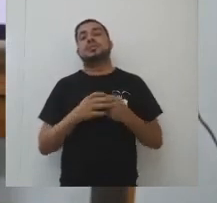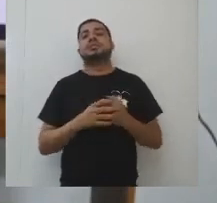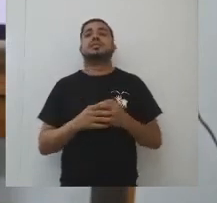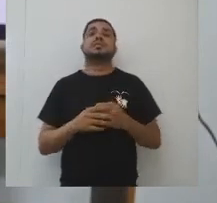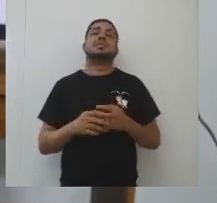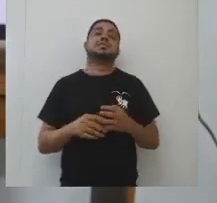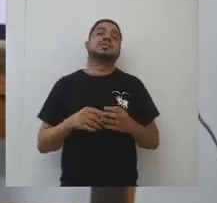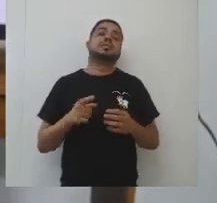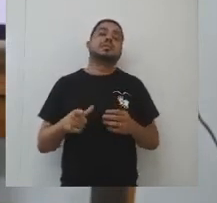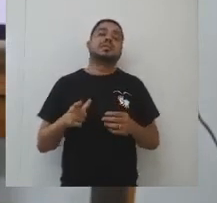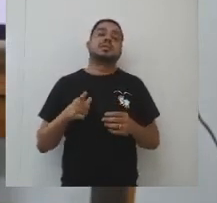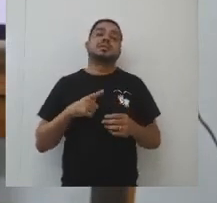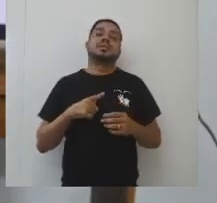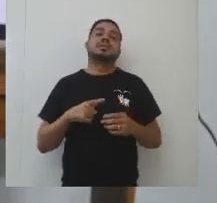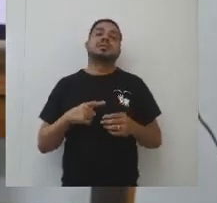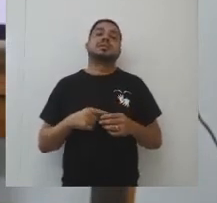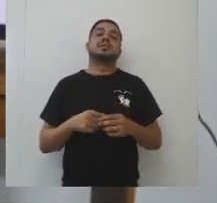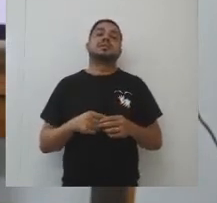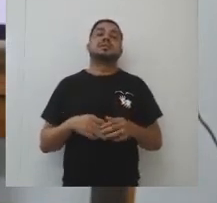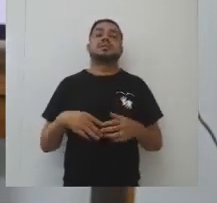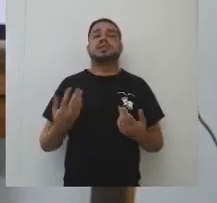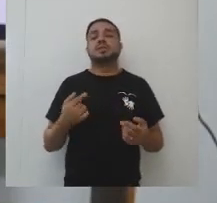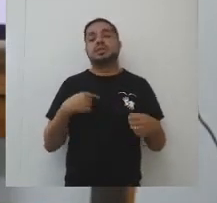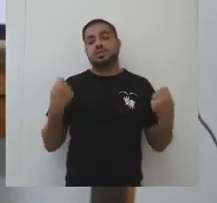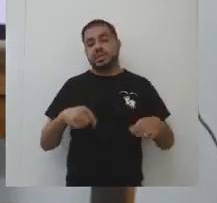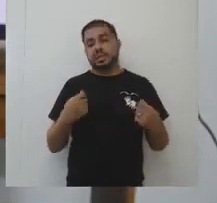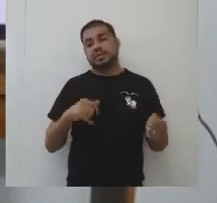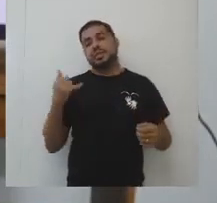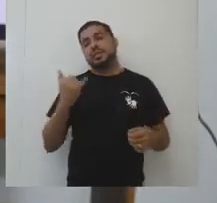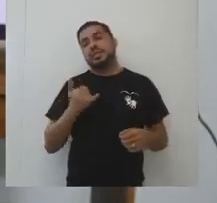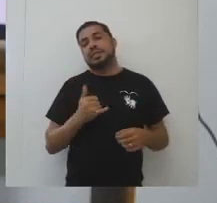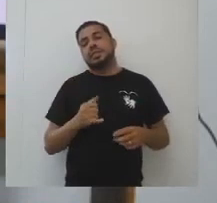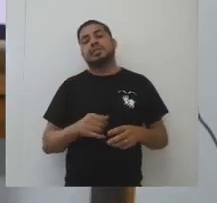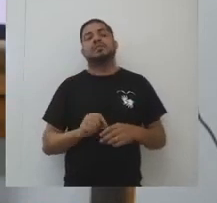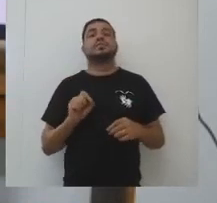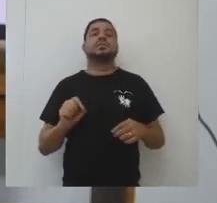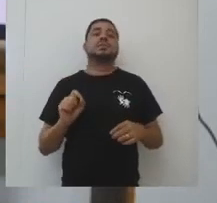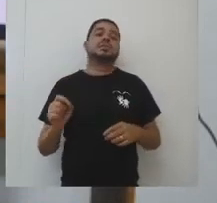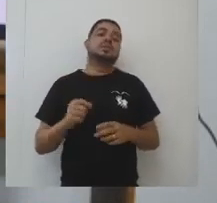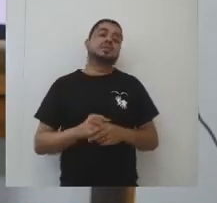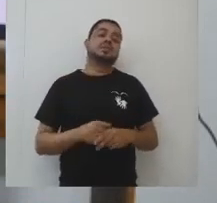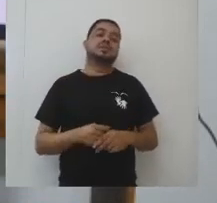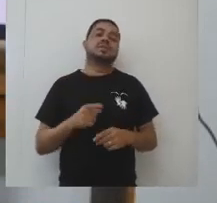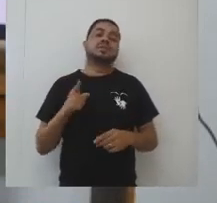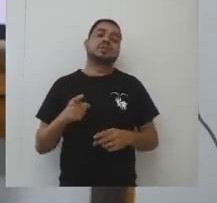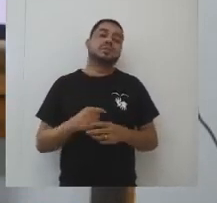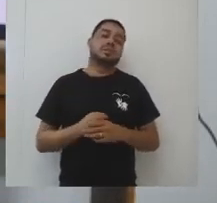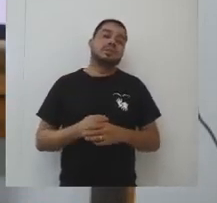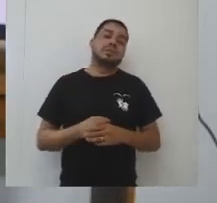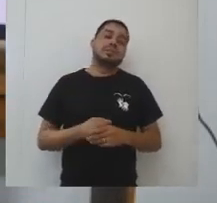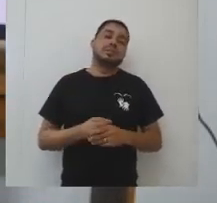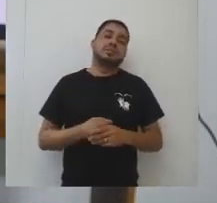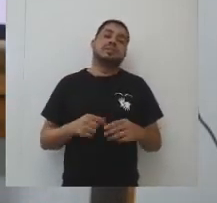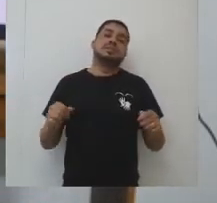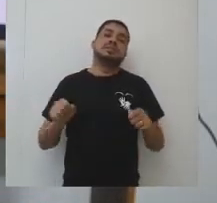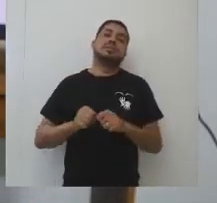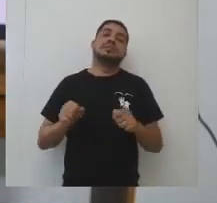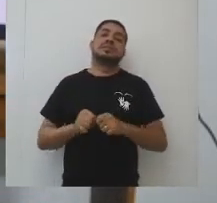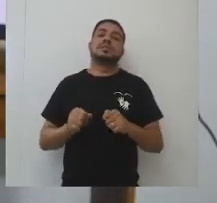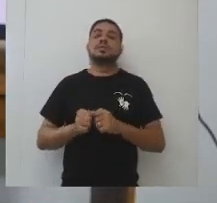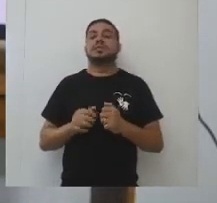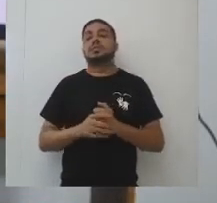bexiga inicialmente está neutra. Aí eu tenho que eletrizar. O que é eletrizar? É você